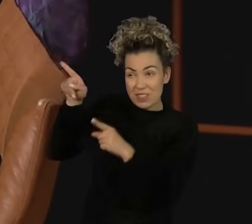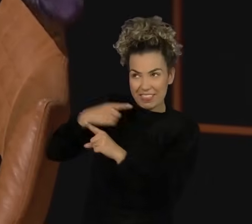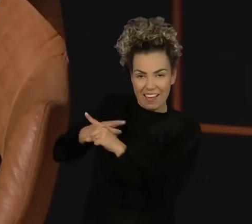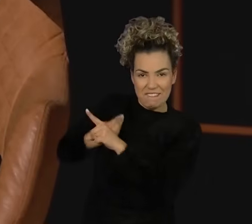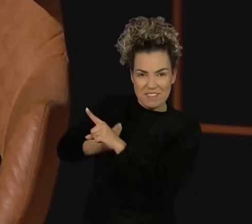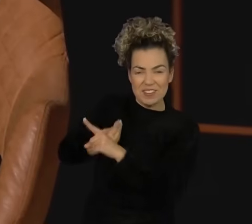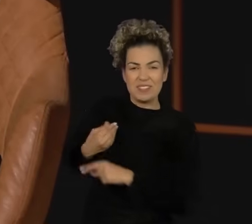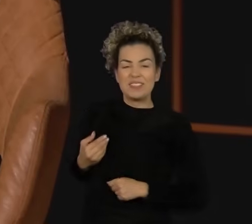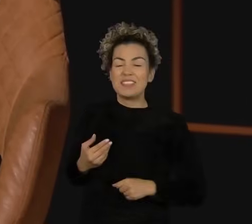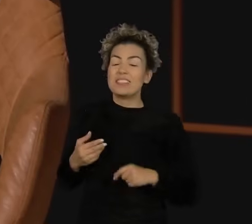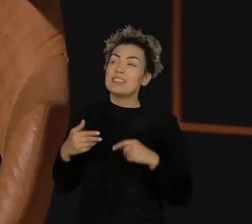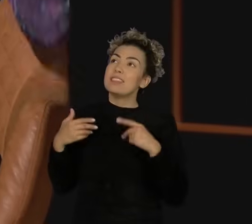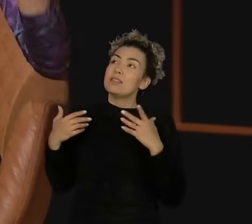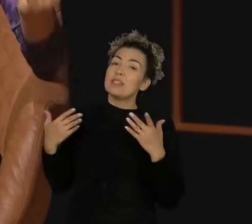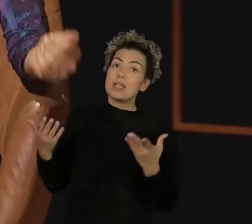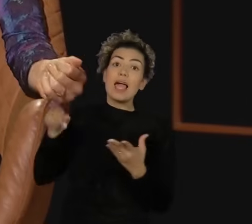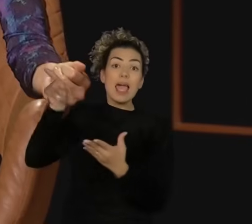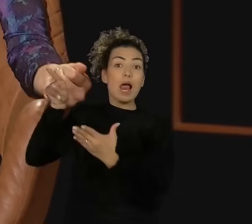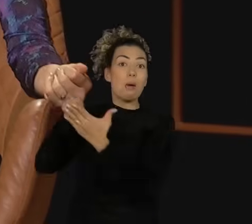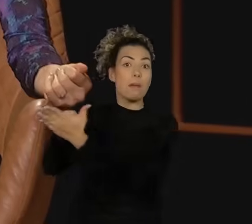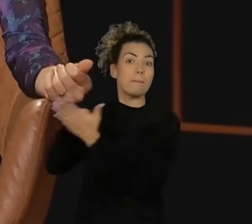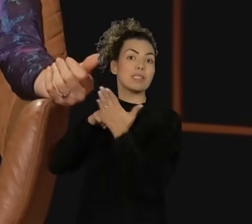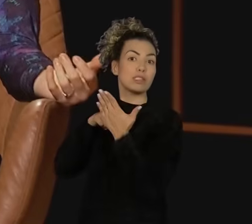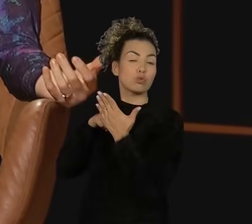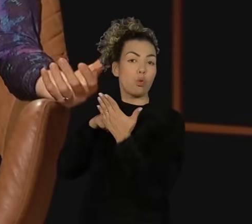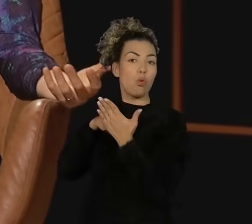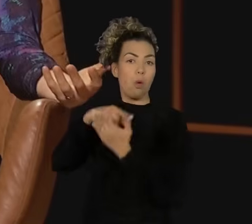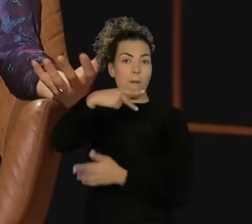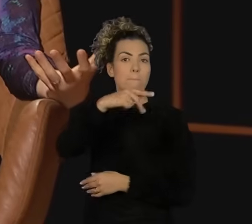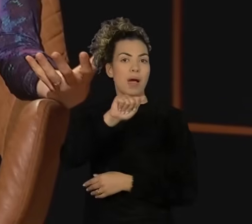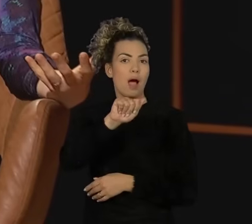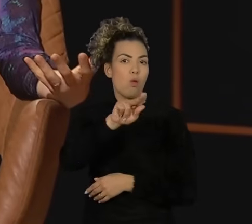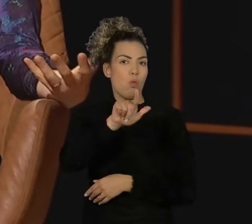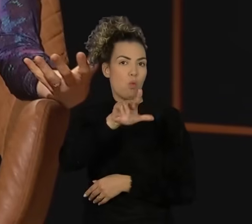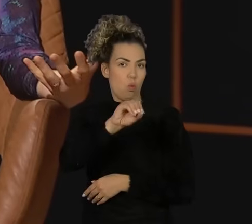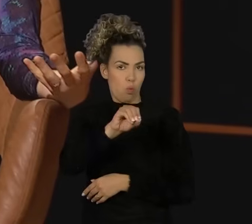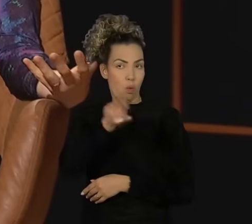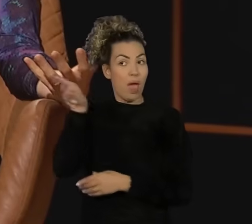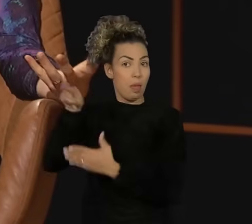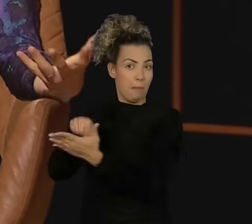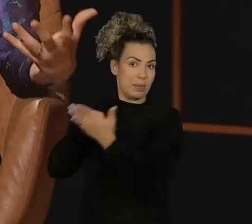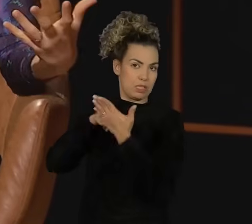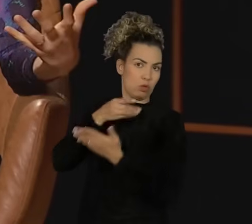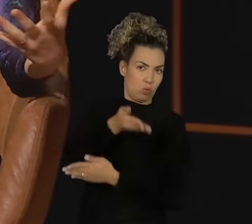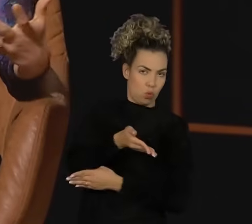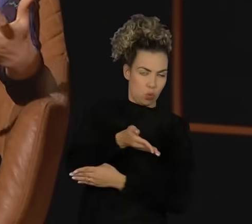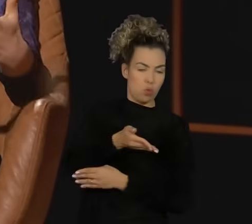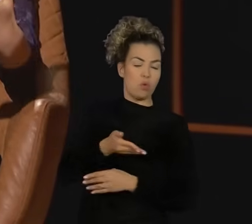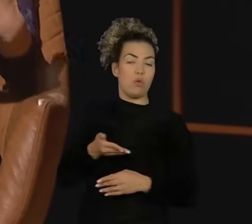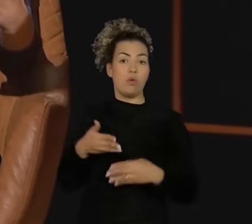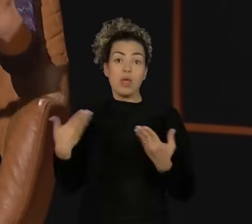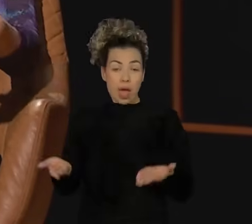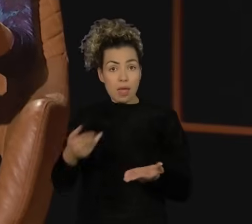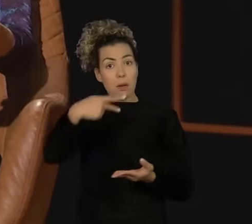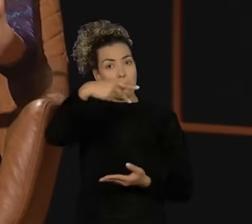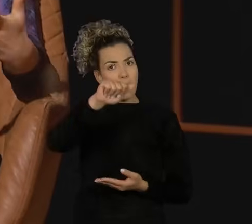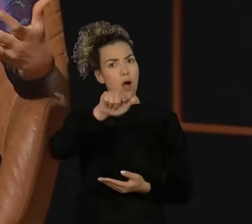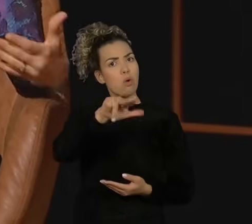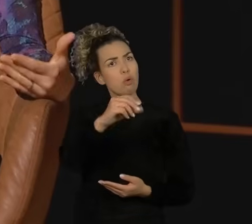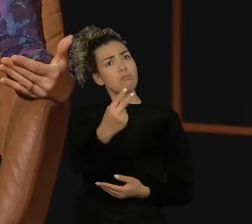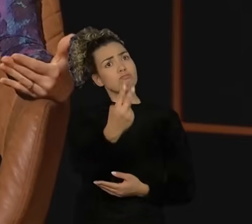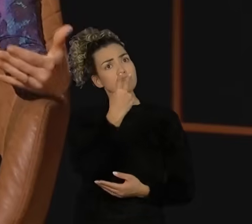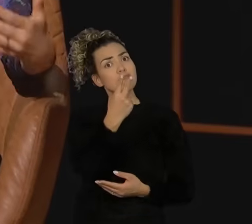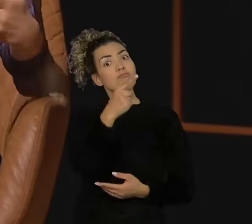E ele me apresentou ao Paulo. E o Paulo, imediatamente, sempre quis